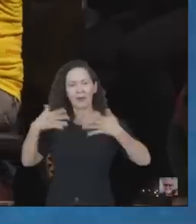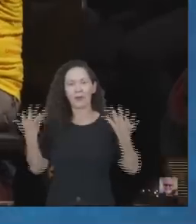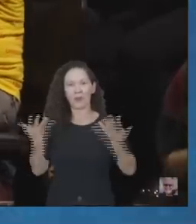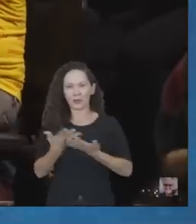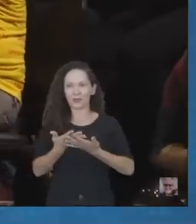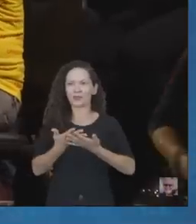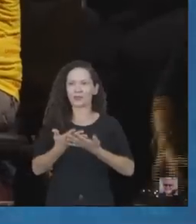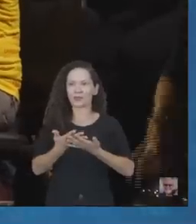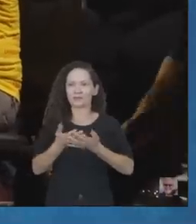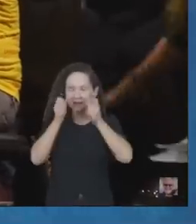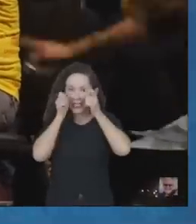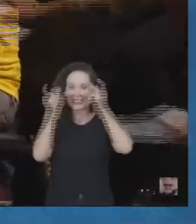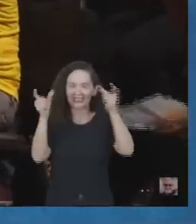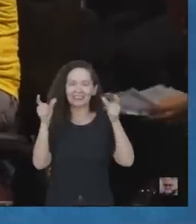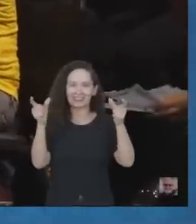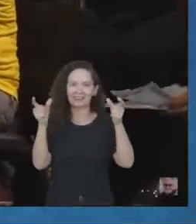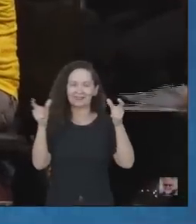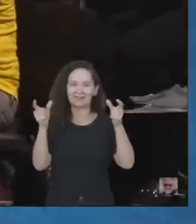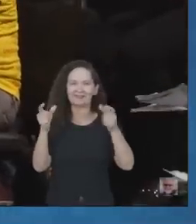atenção, ele!